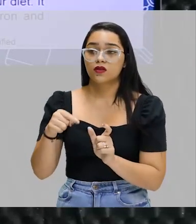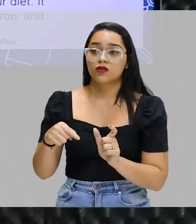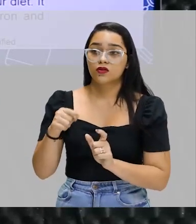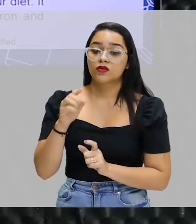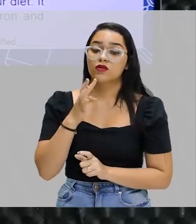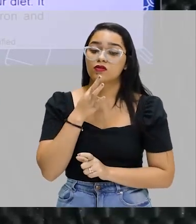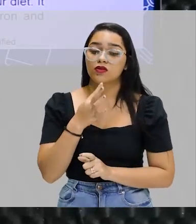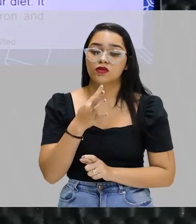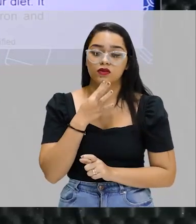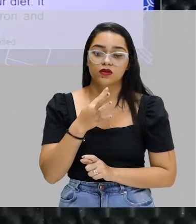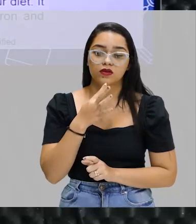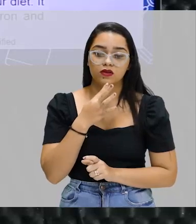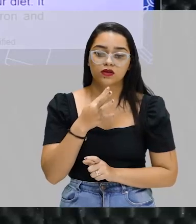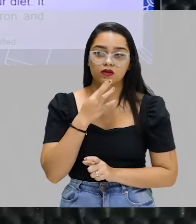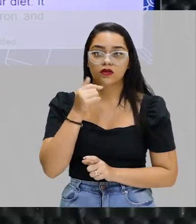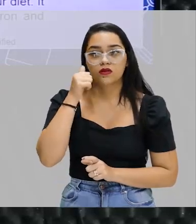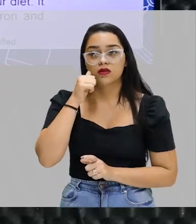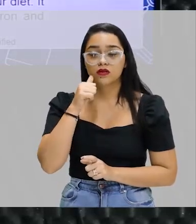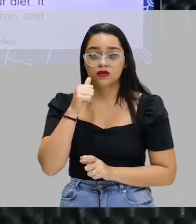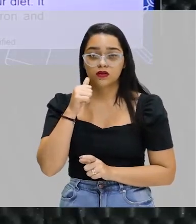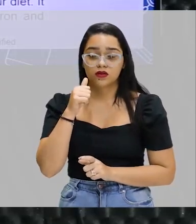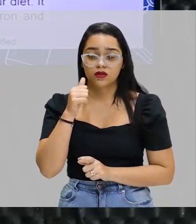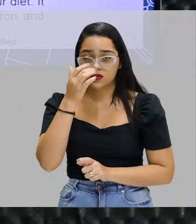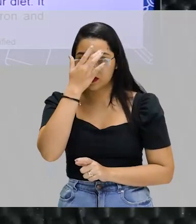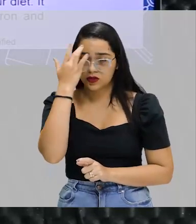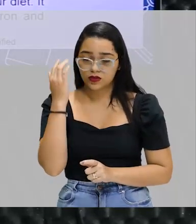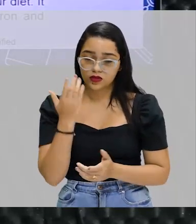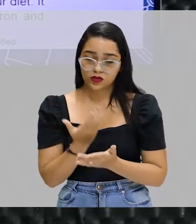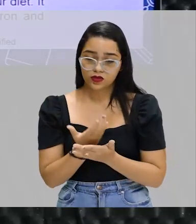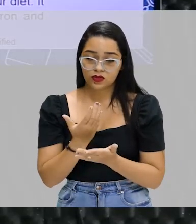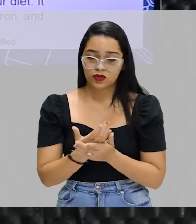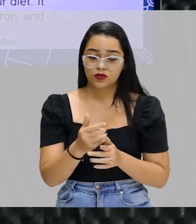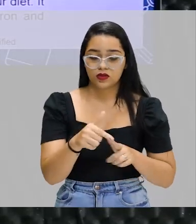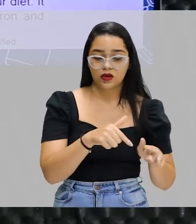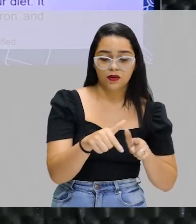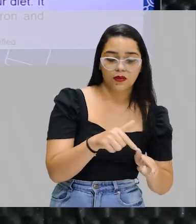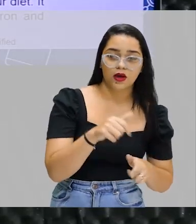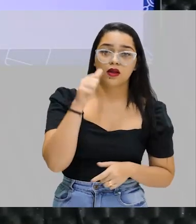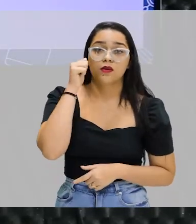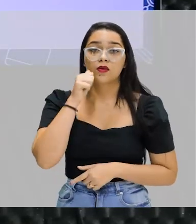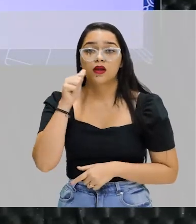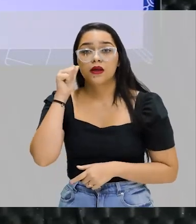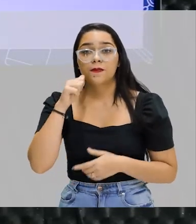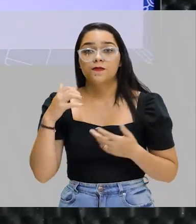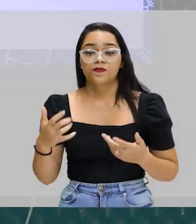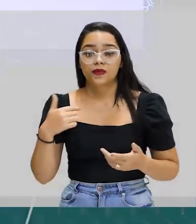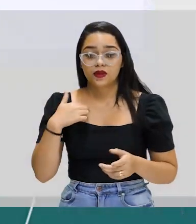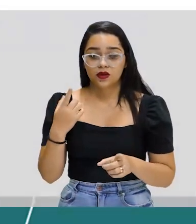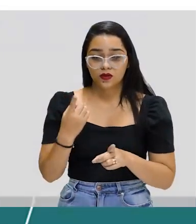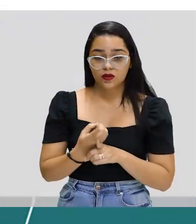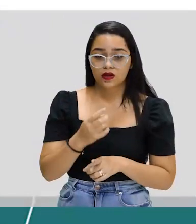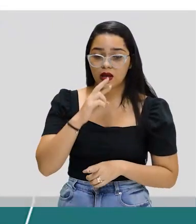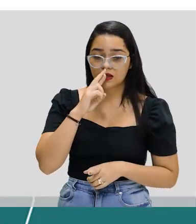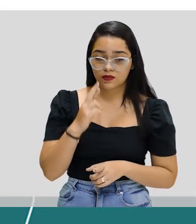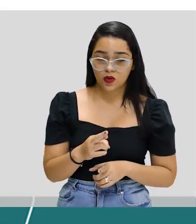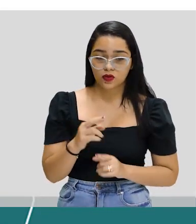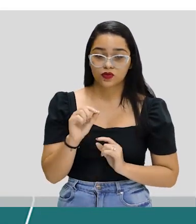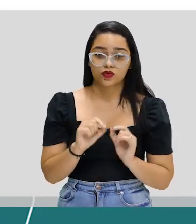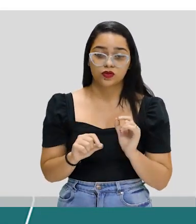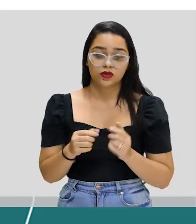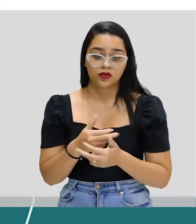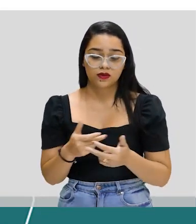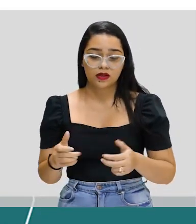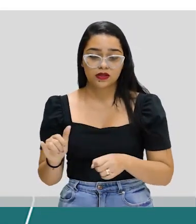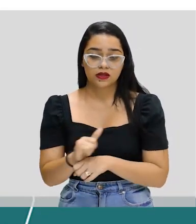vocabulários conhecidos dos estudantes de língua inglesa. Trabalho e mulher. Então, eu encontro a resposta a partir